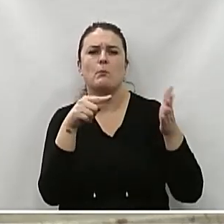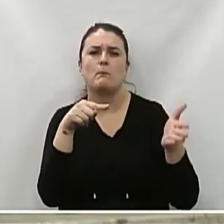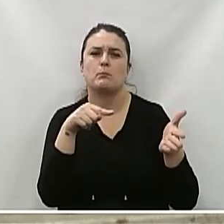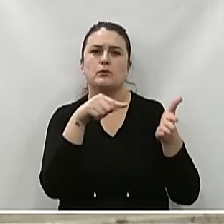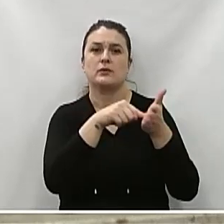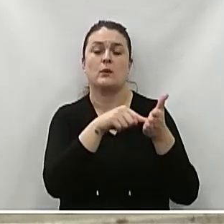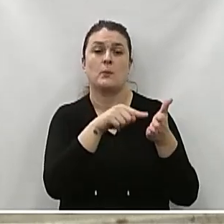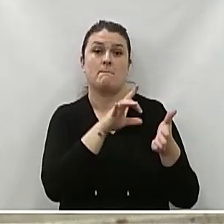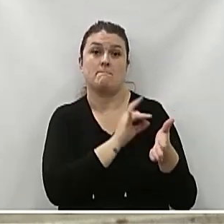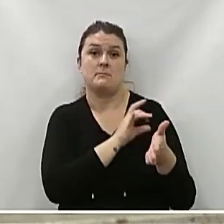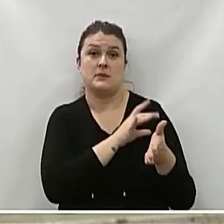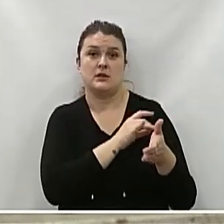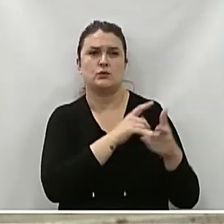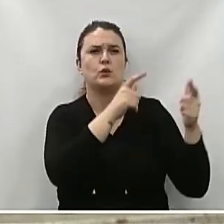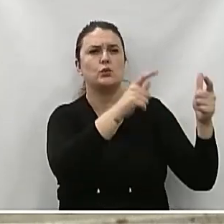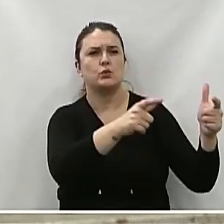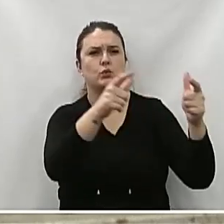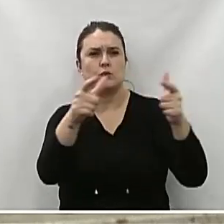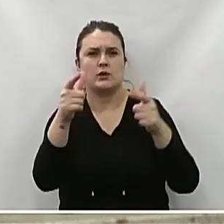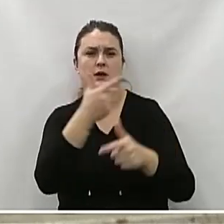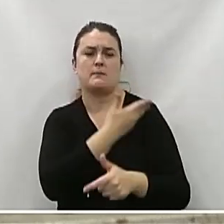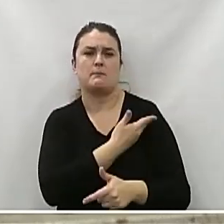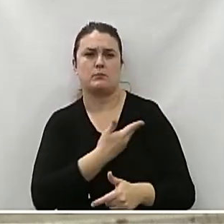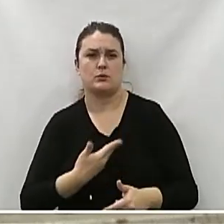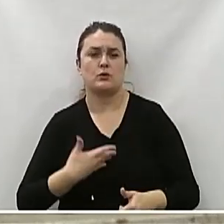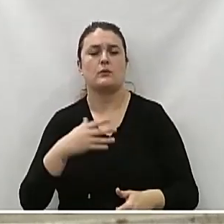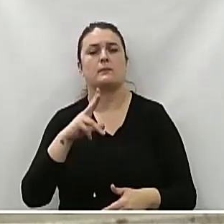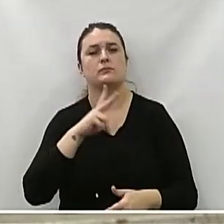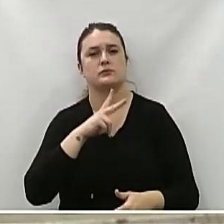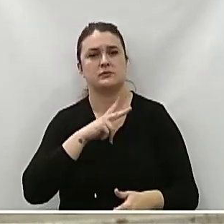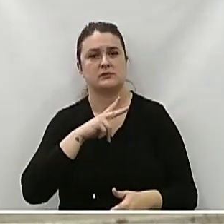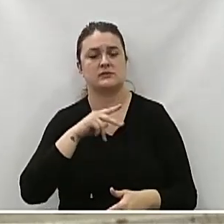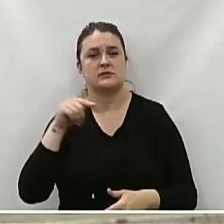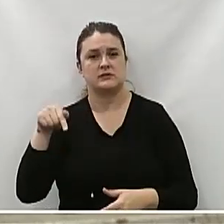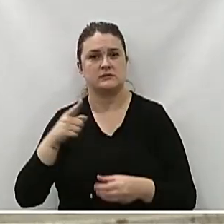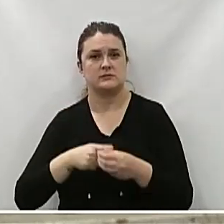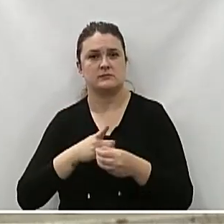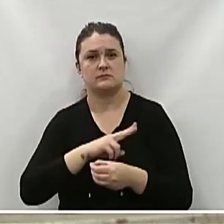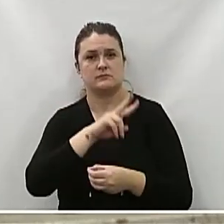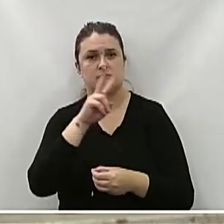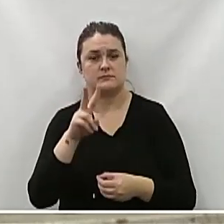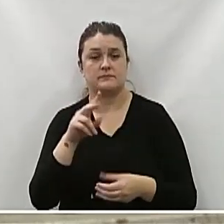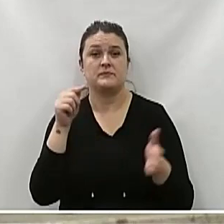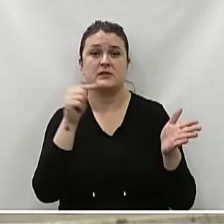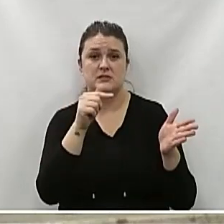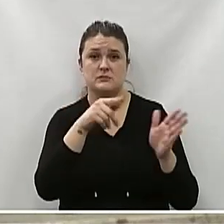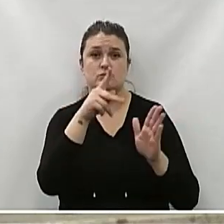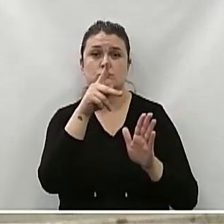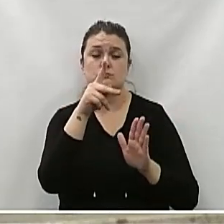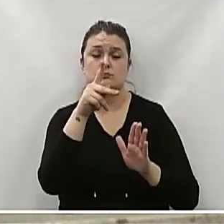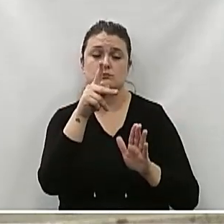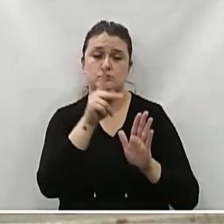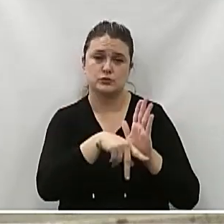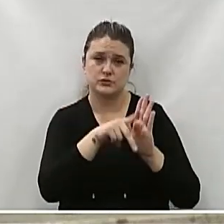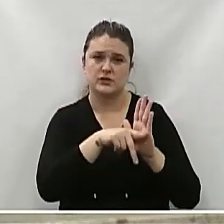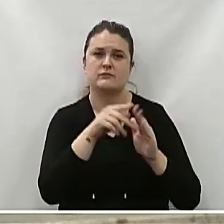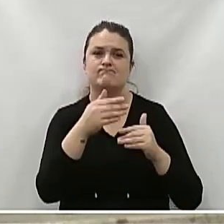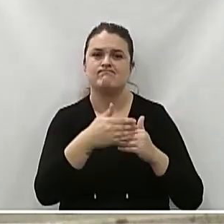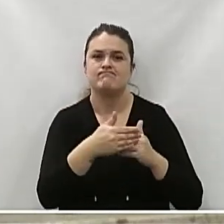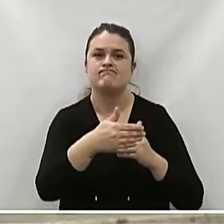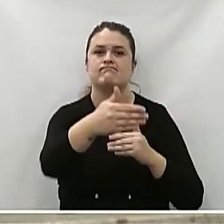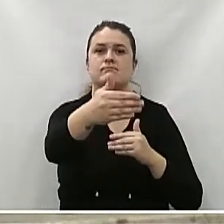nos estabelecimentos públicos e privados de ensino do município de União da Vitória esse projeto ele vai além